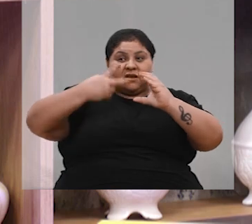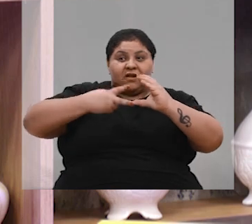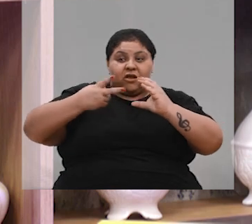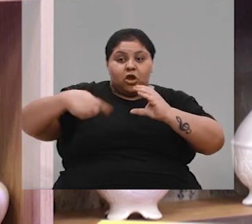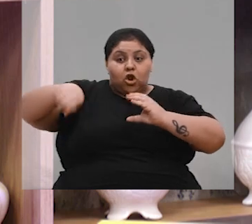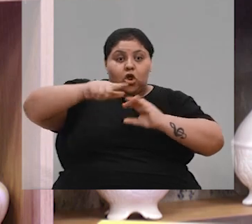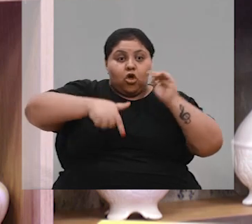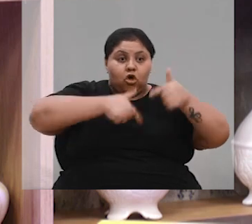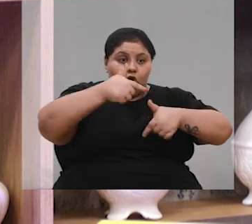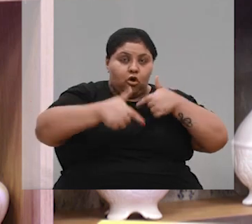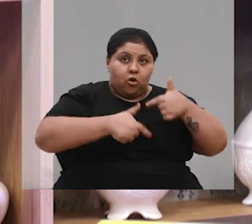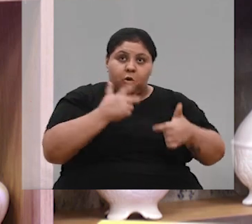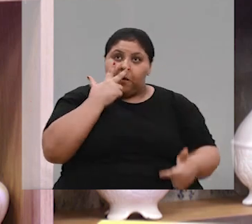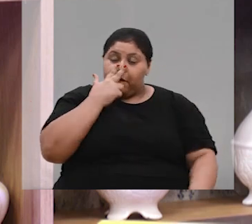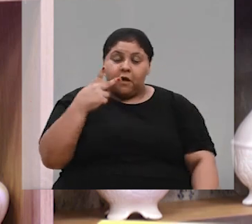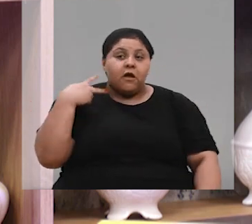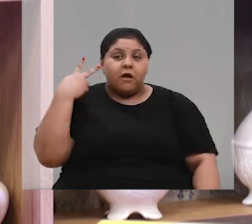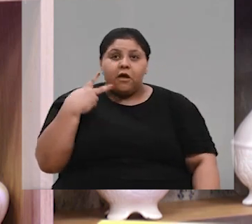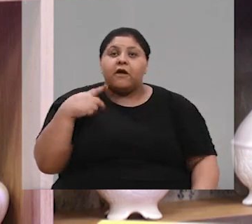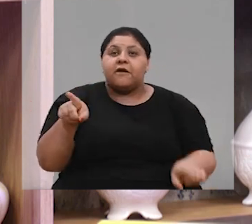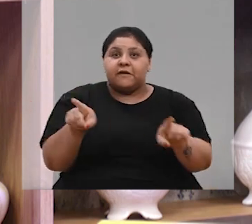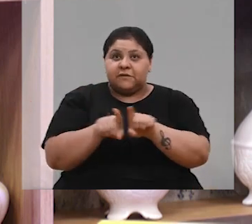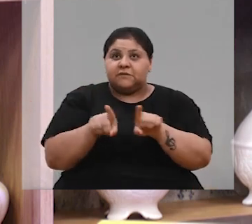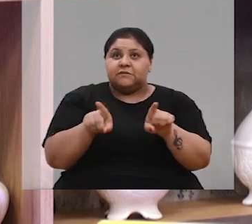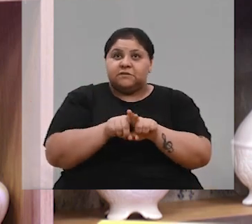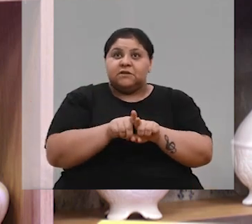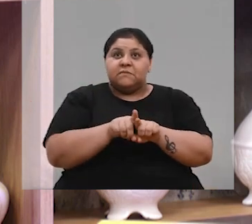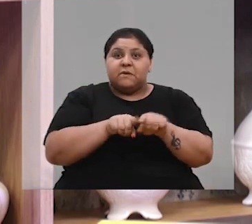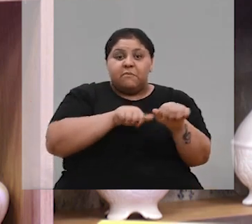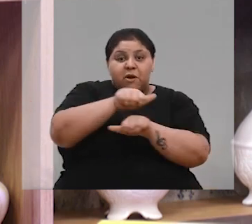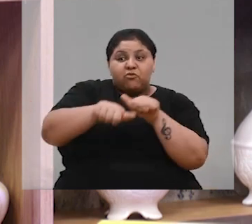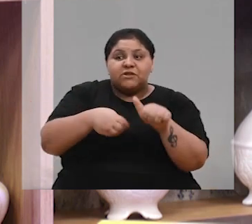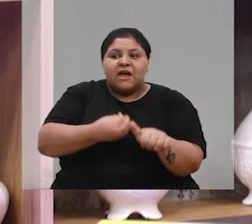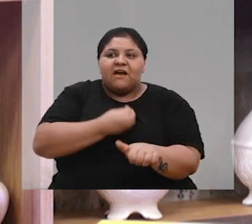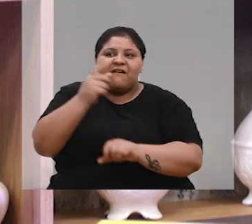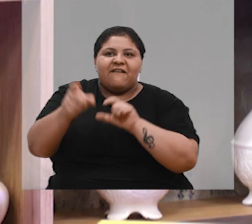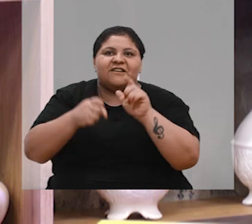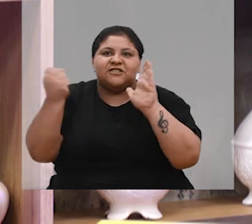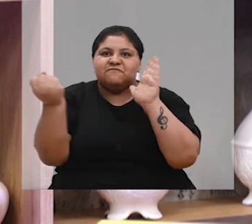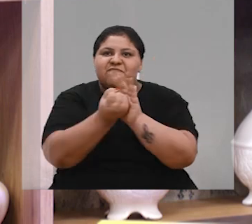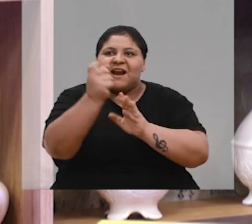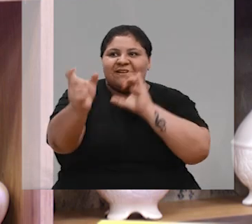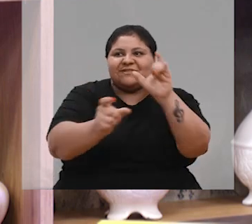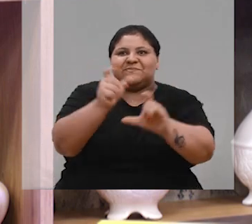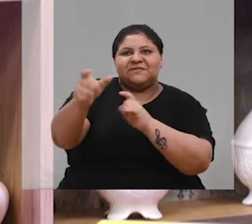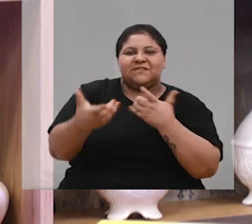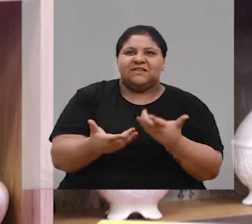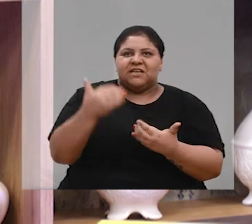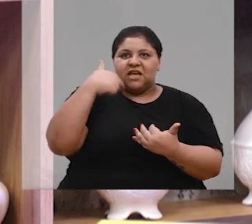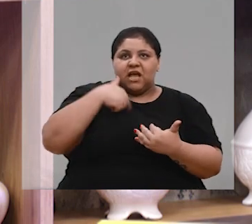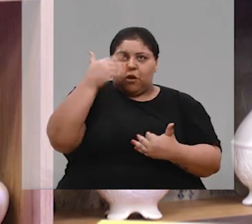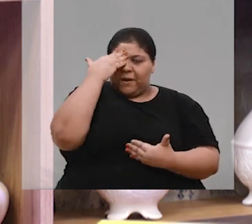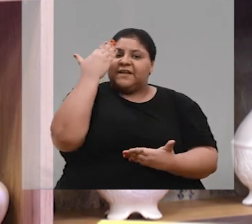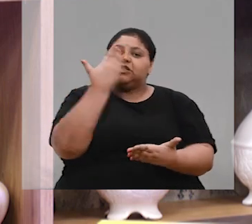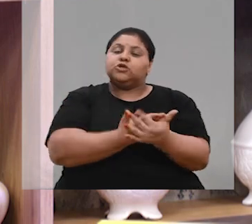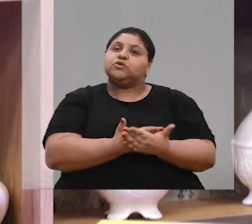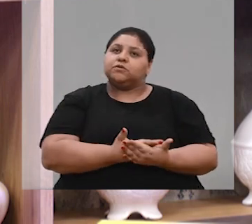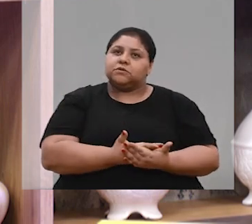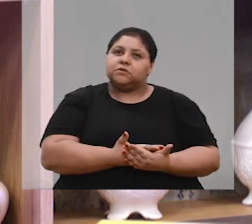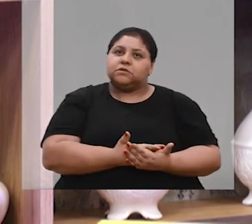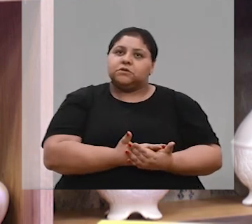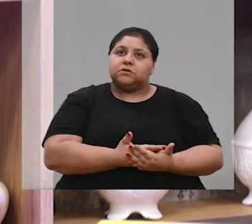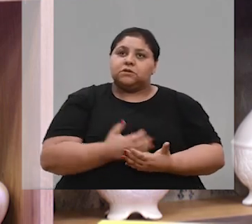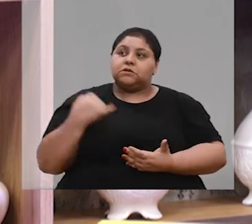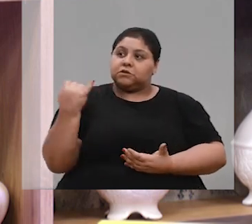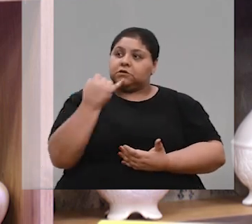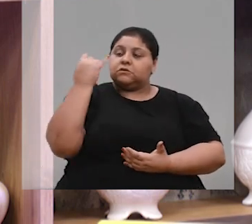na TV Câmara, o nosso trabalho, assim como o dos vereadores, também é para mudar a vida das pessoas, né? A gente impacta essas pessoas de alguma forma, então acredito que